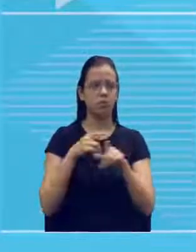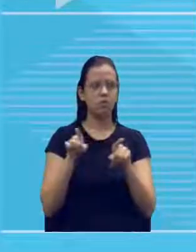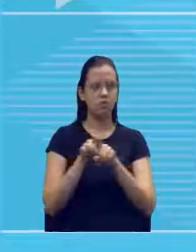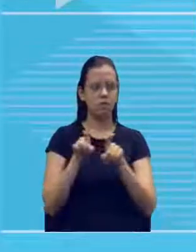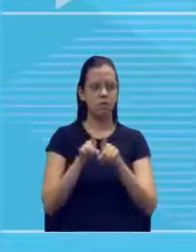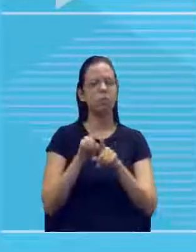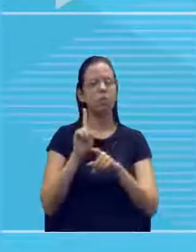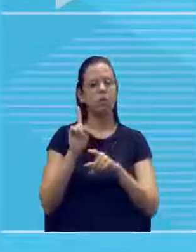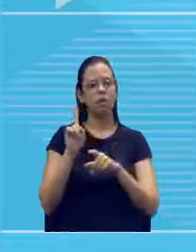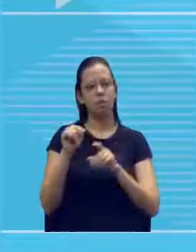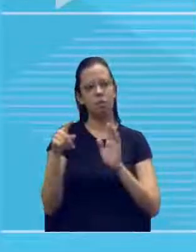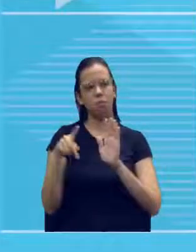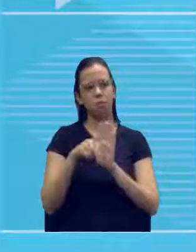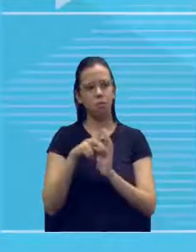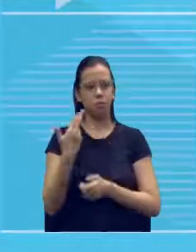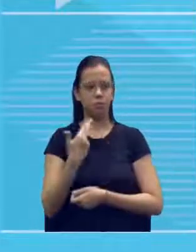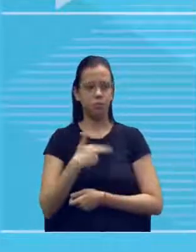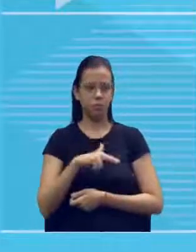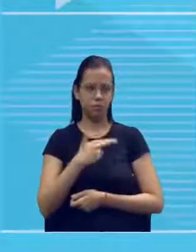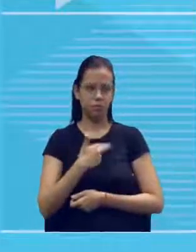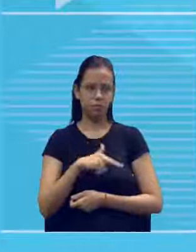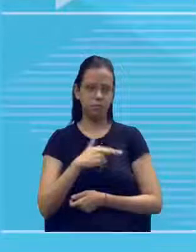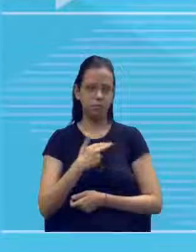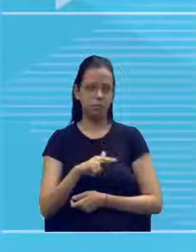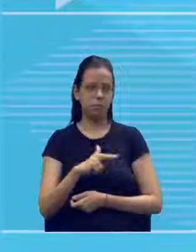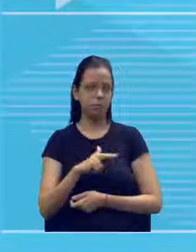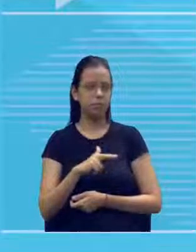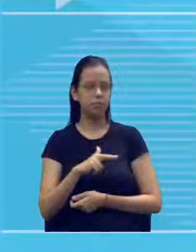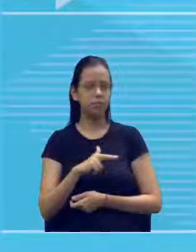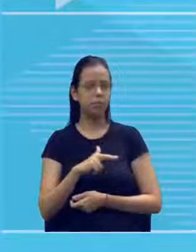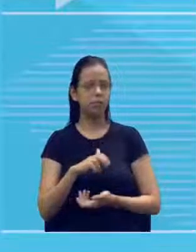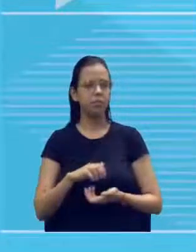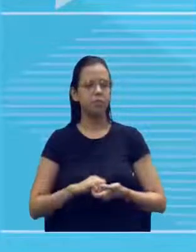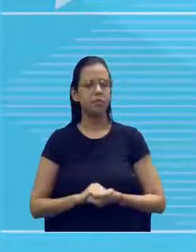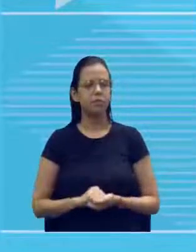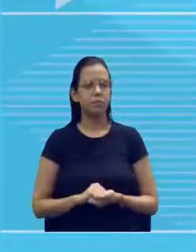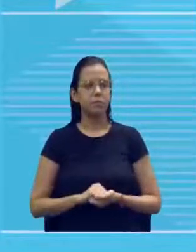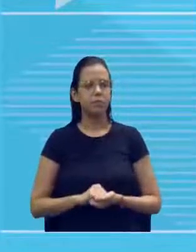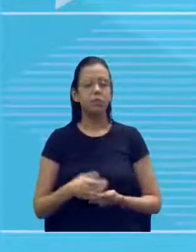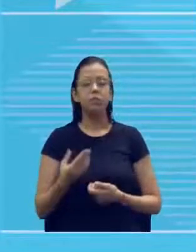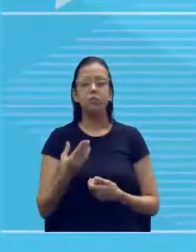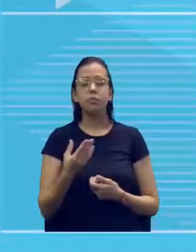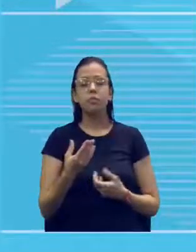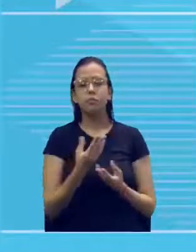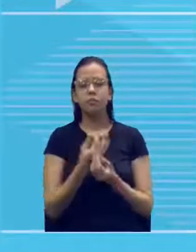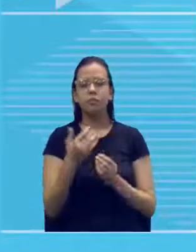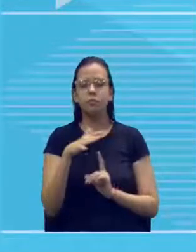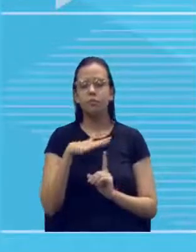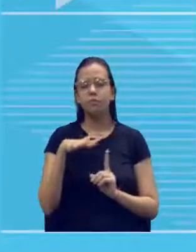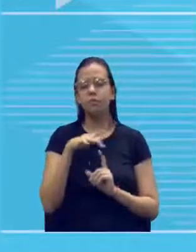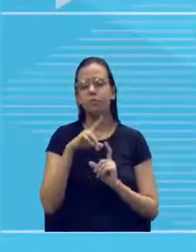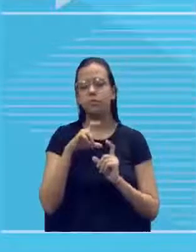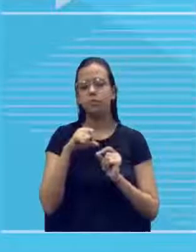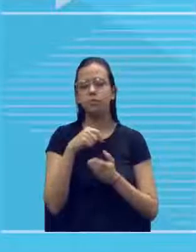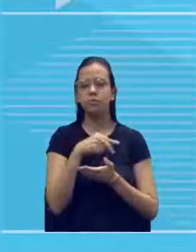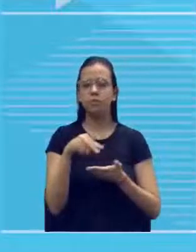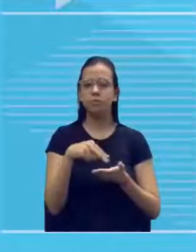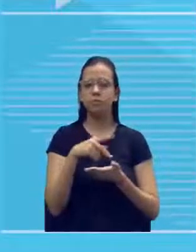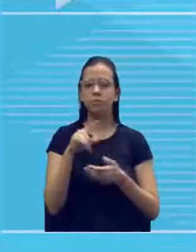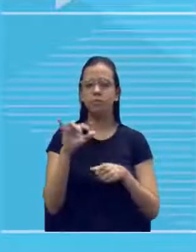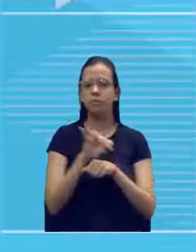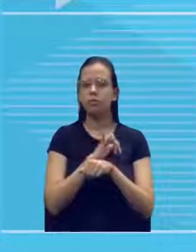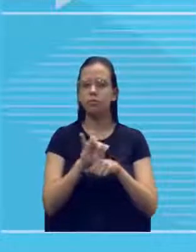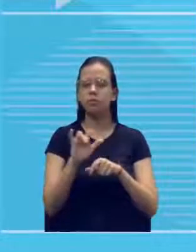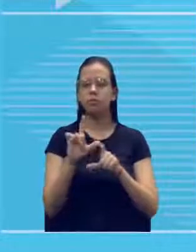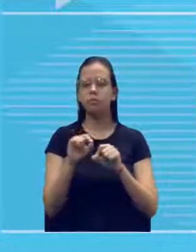eram consideradas sagradas, né? Para muitas situações era considerada a dança uma forma de